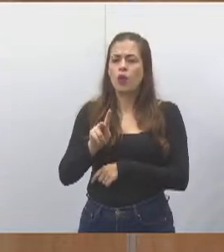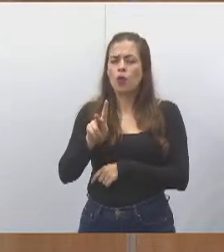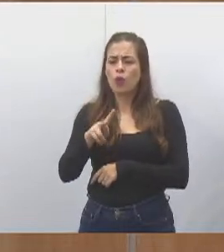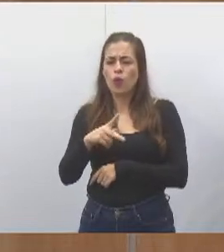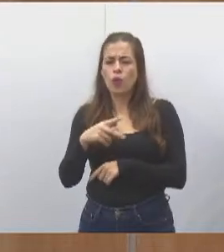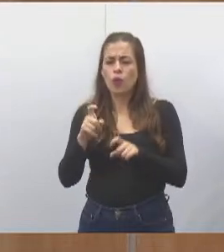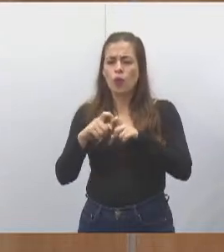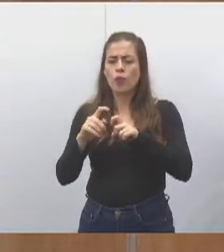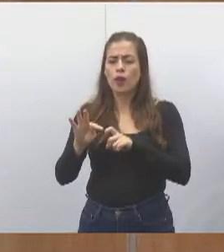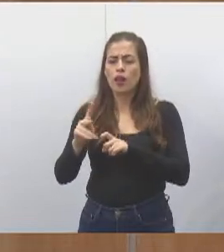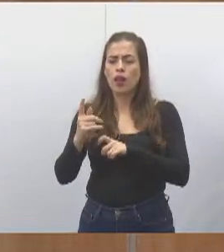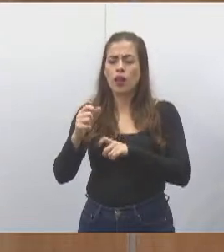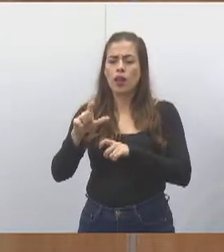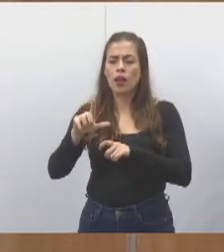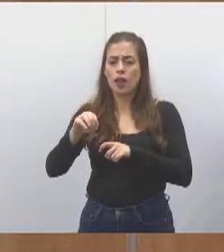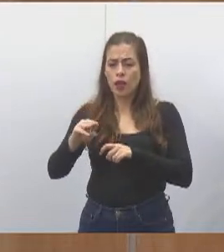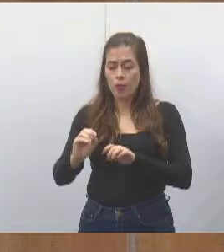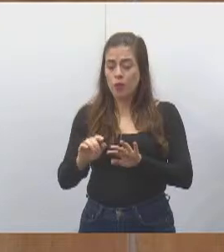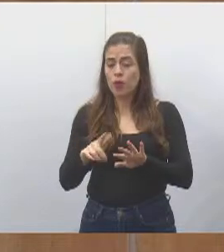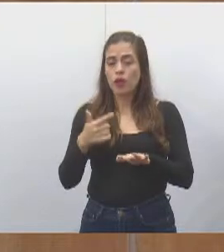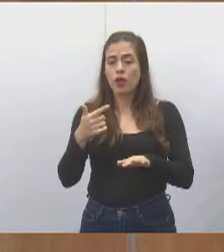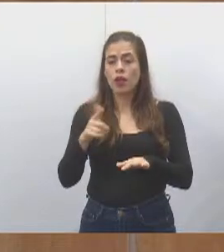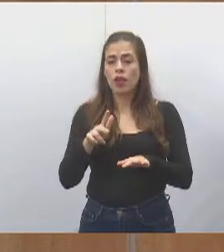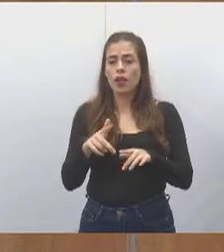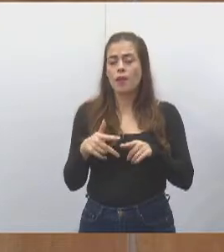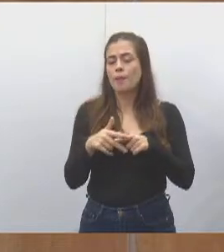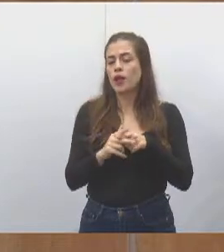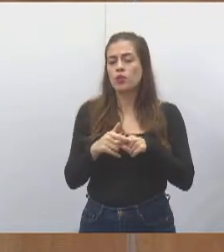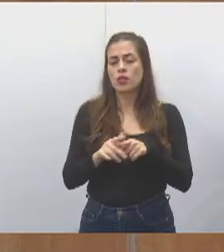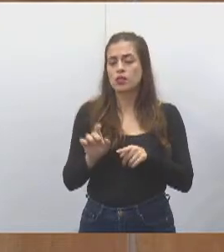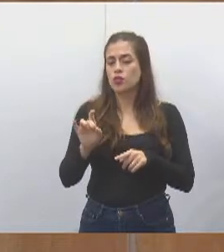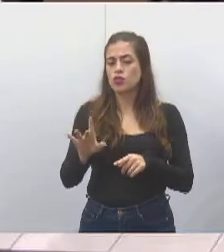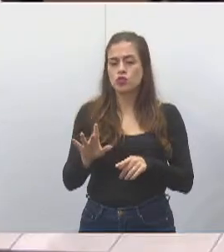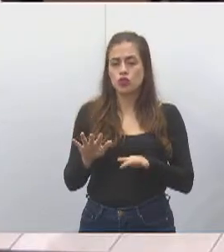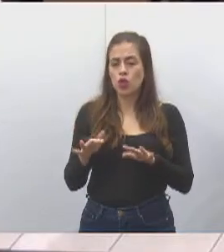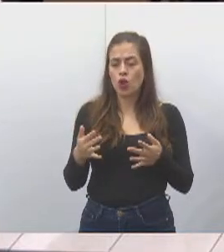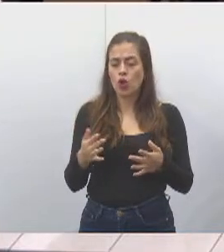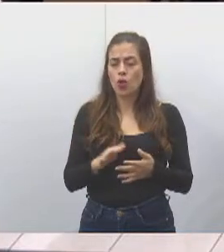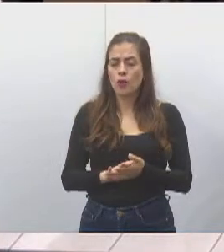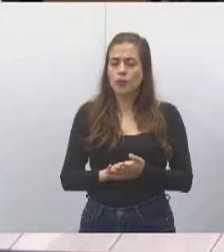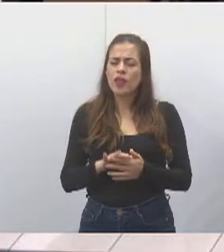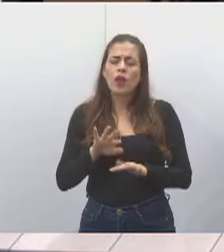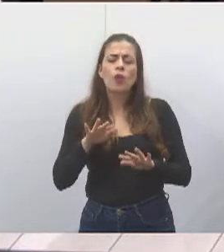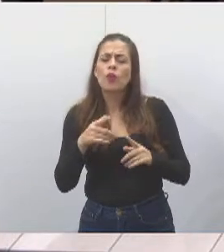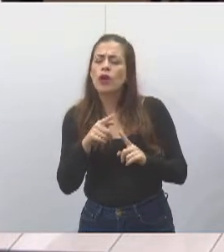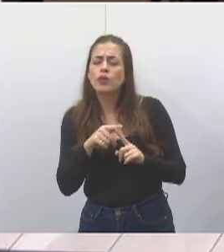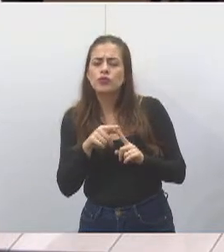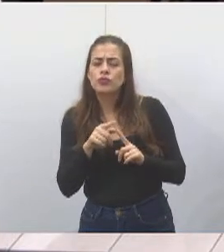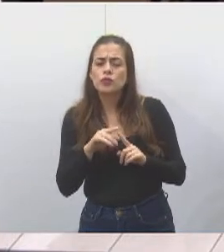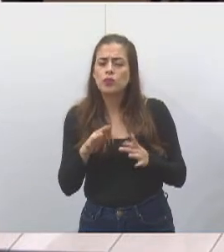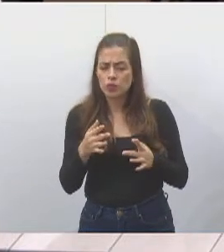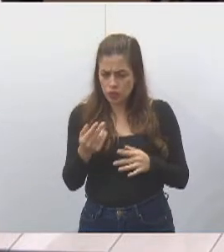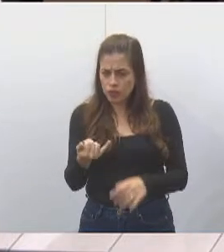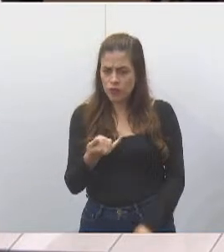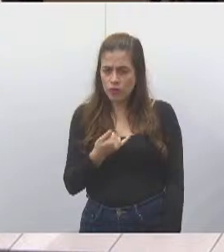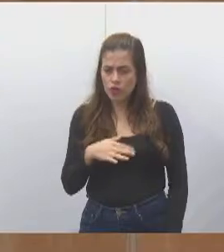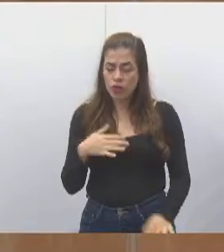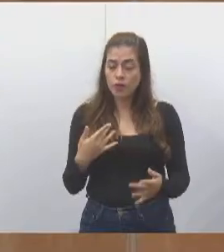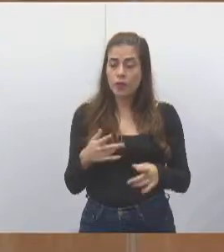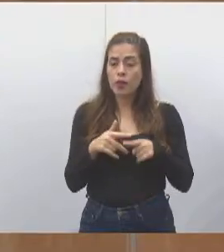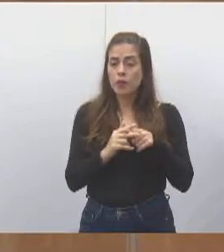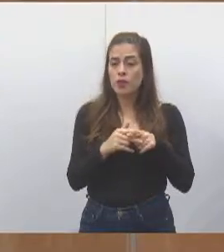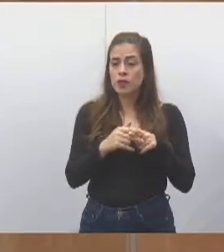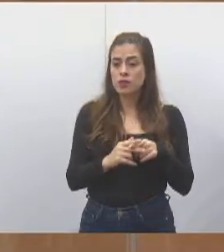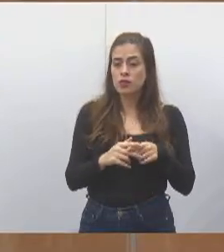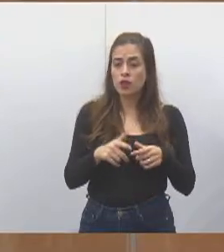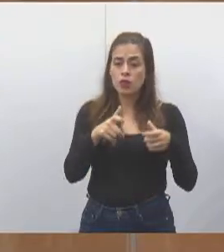obra específica de expansão nesse orçamento com relação a isso. Que tipo de manutenção, sabe dizer? A manutenção de um centro